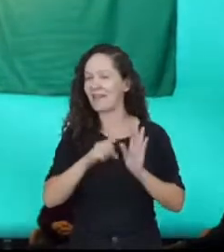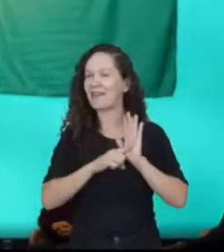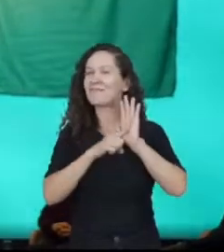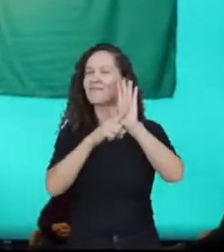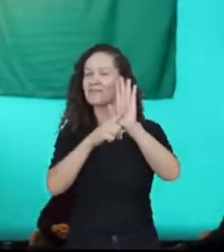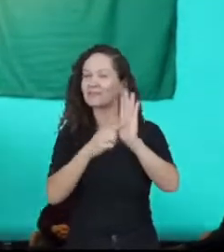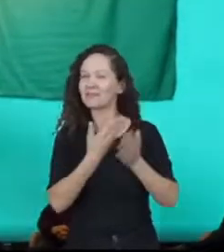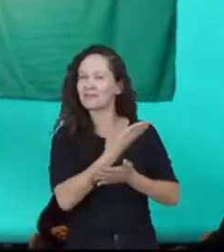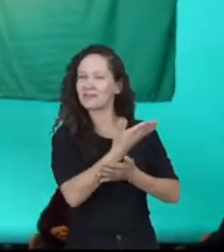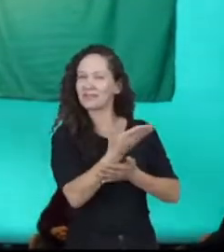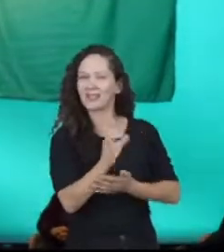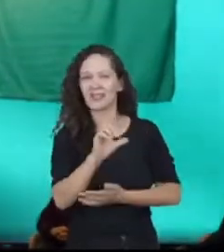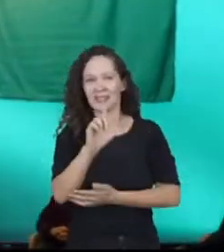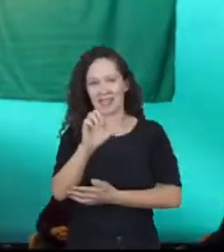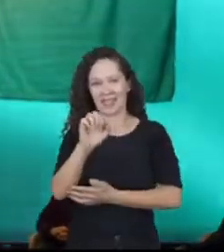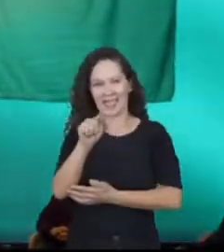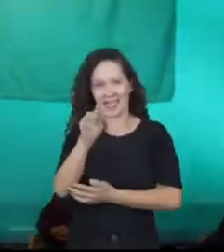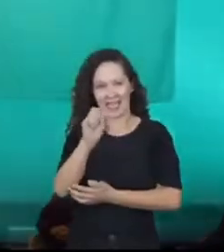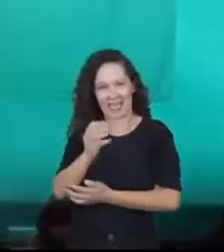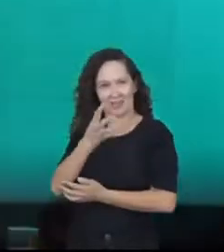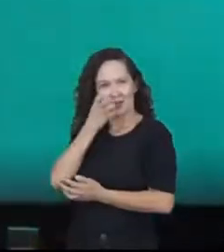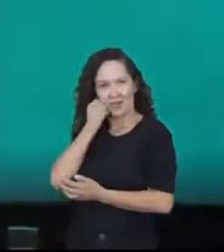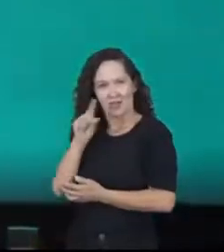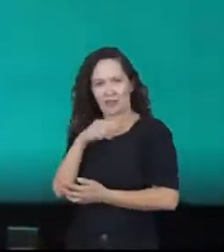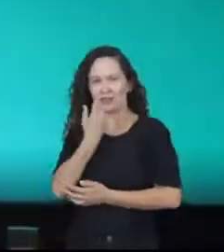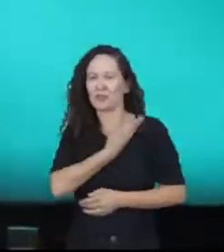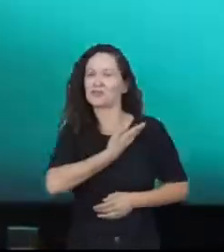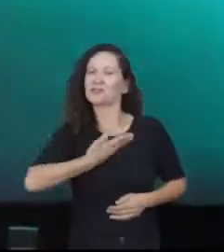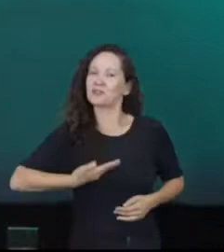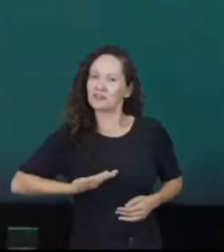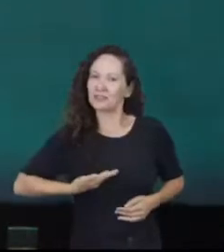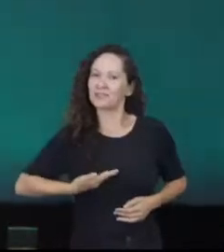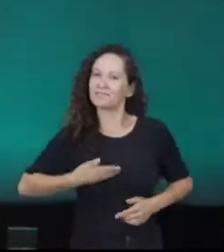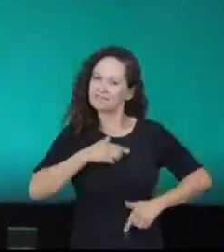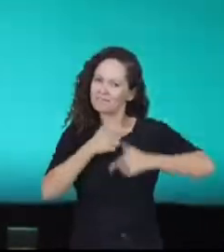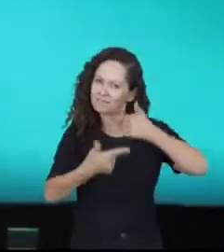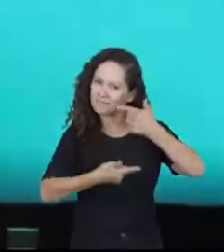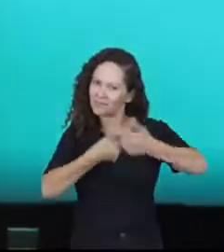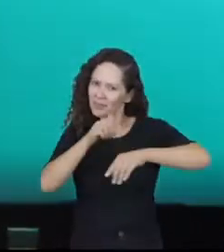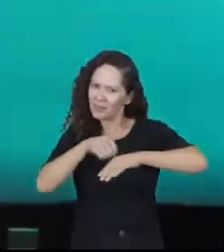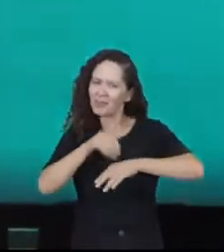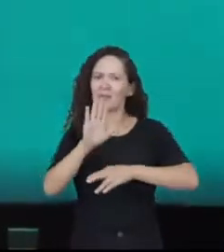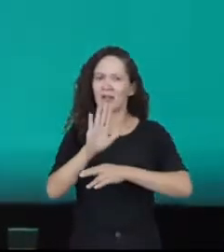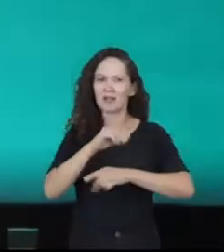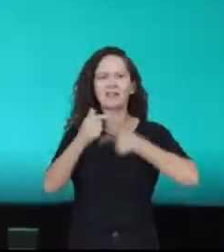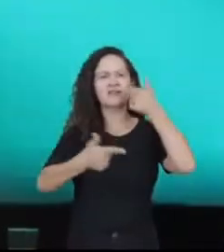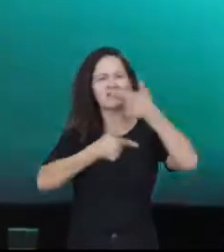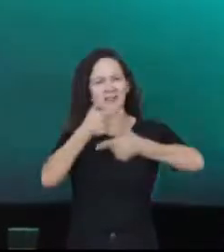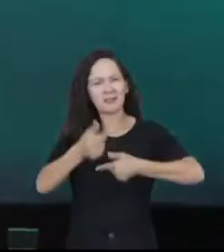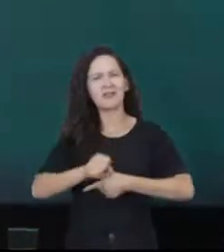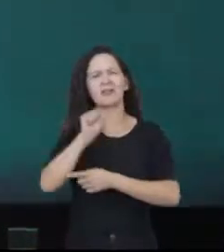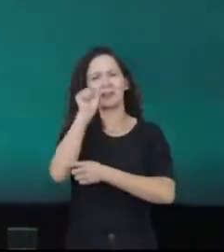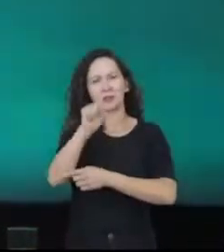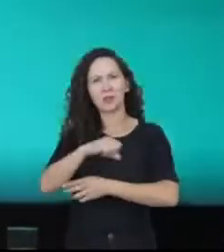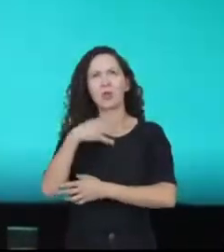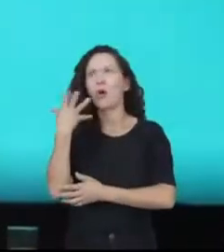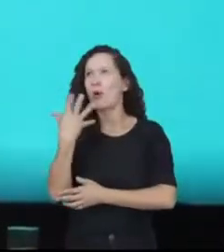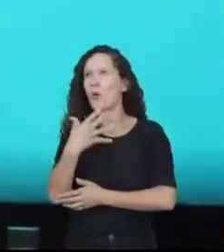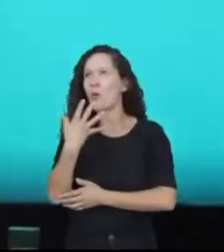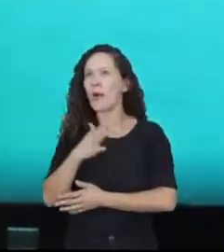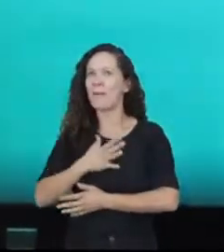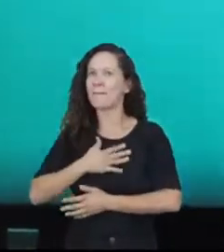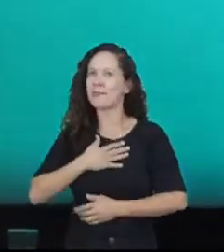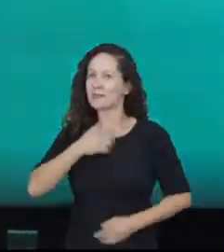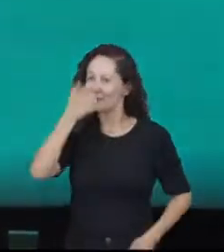nossos governos. Fizemos muito mais. Fizemos muito. Mas tenho consciência de que